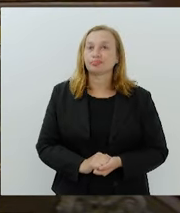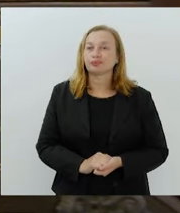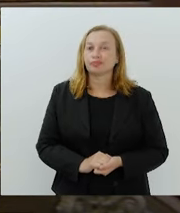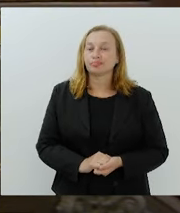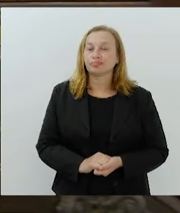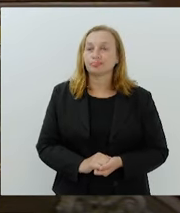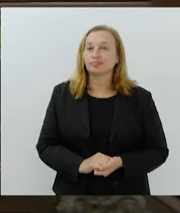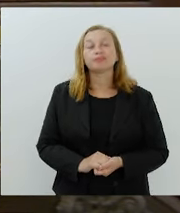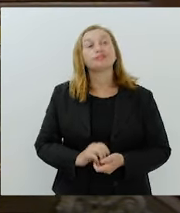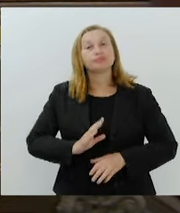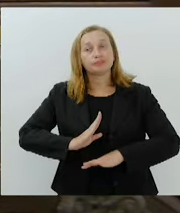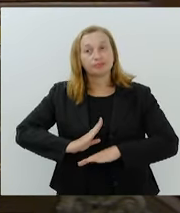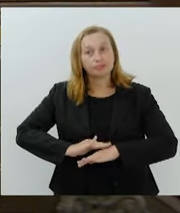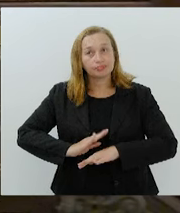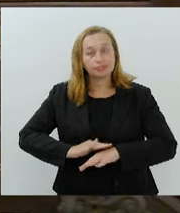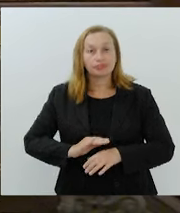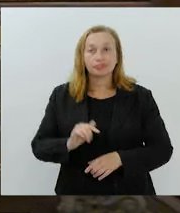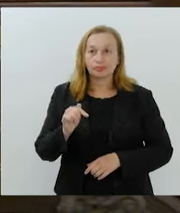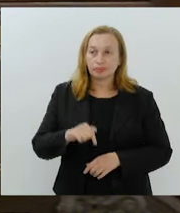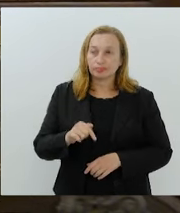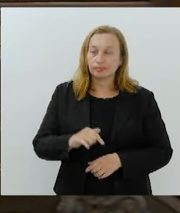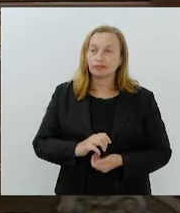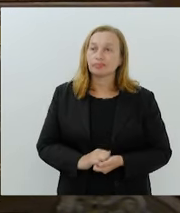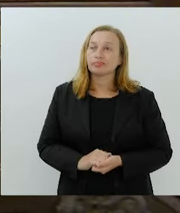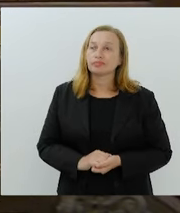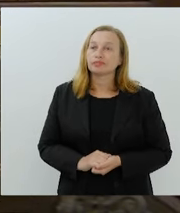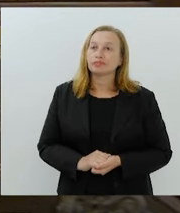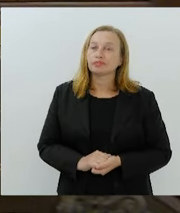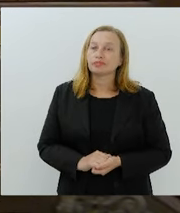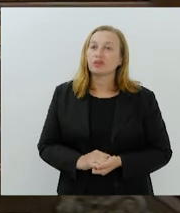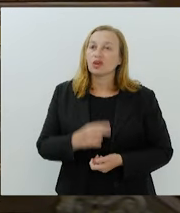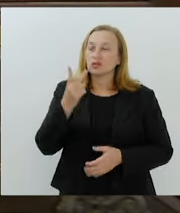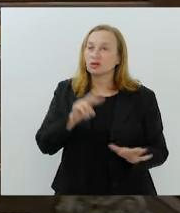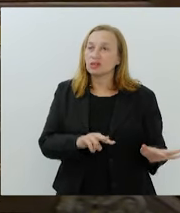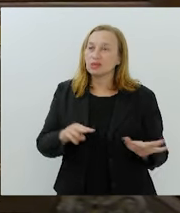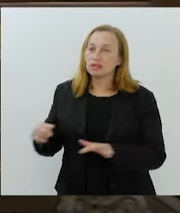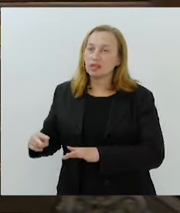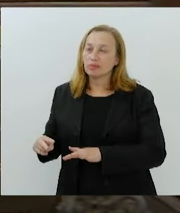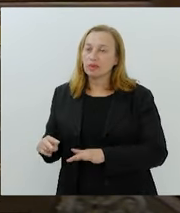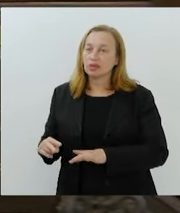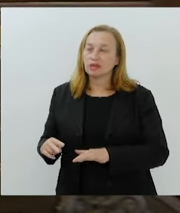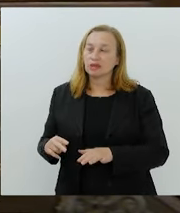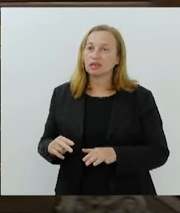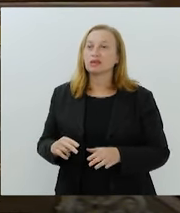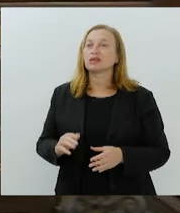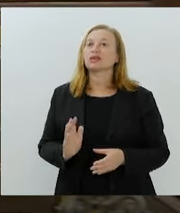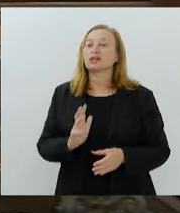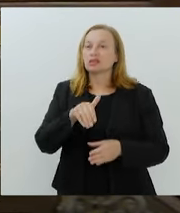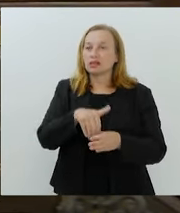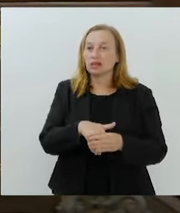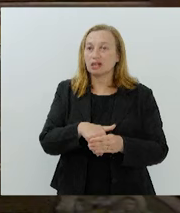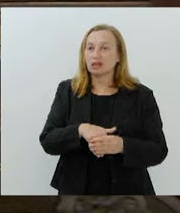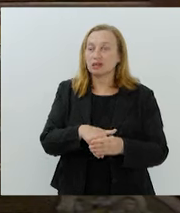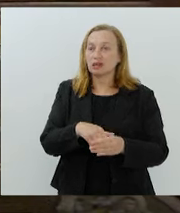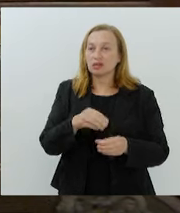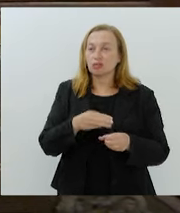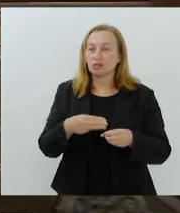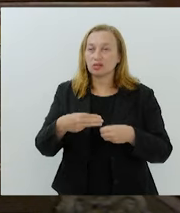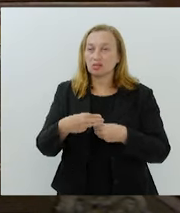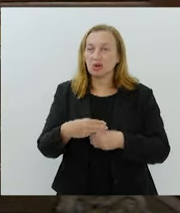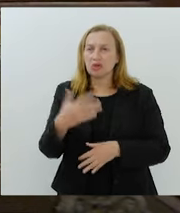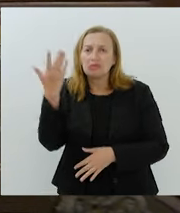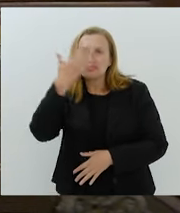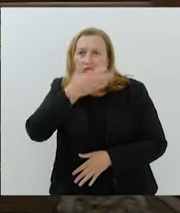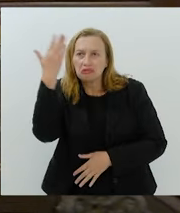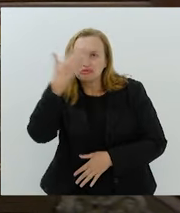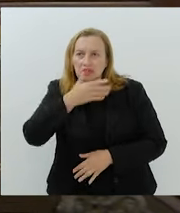É nesse momento que eu estou aqui. E nesse momento, há menos de 2 semanas das eleições municipais, e eu não vi em nenhum dos